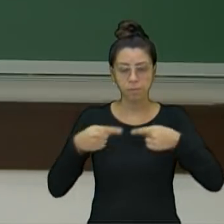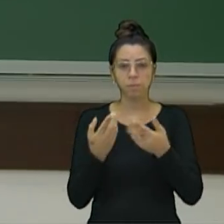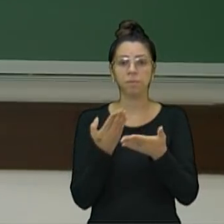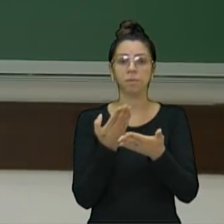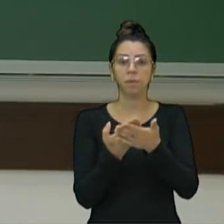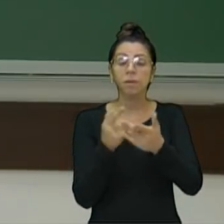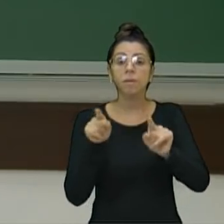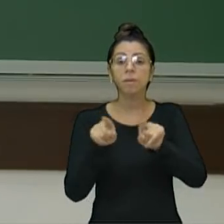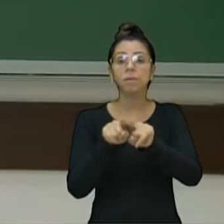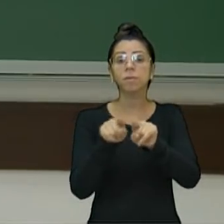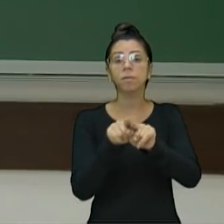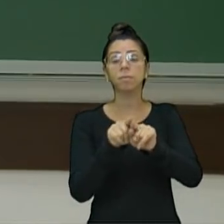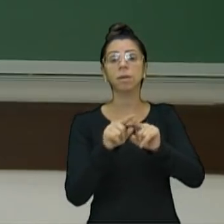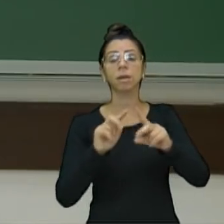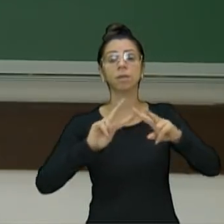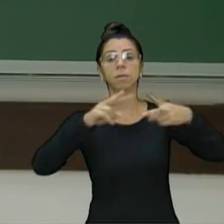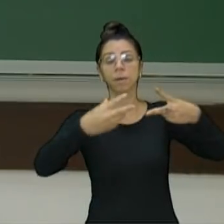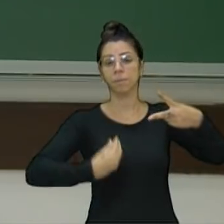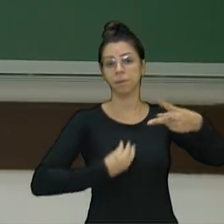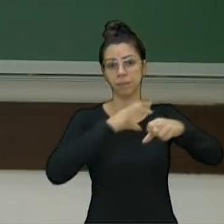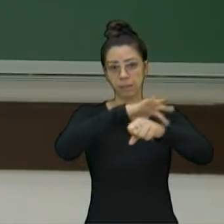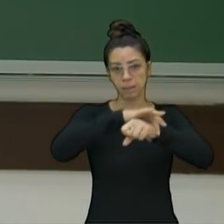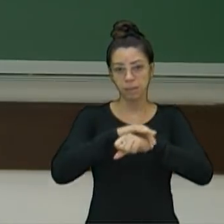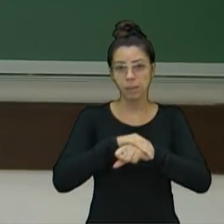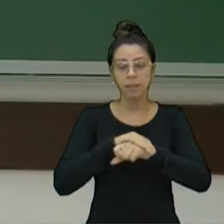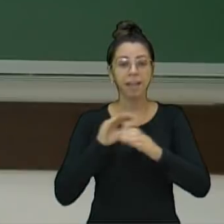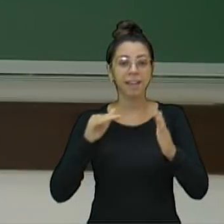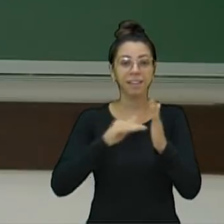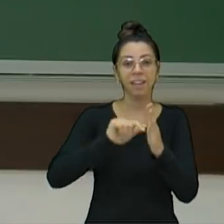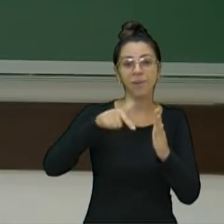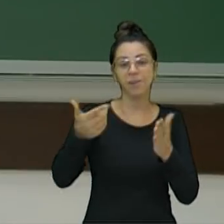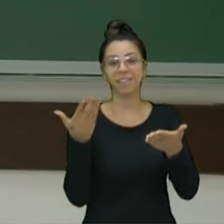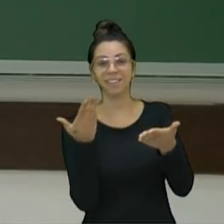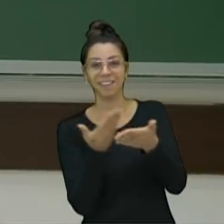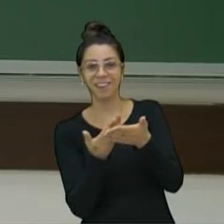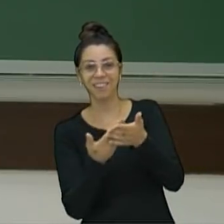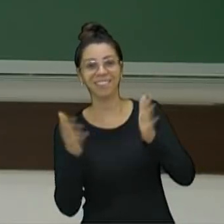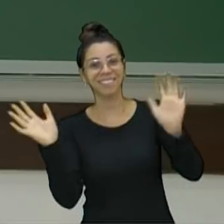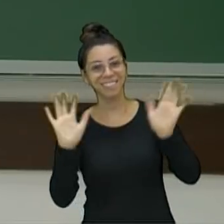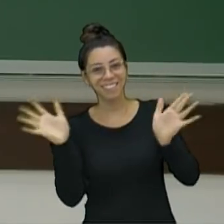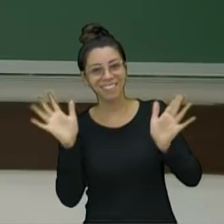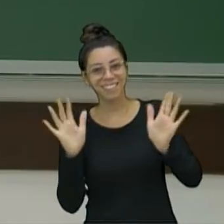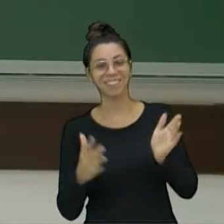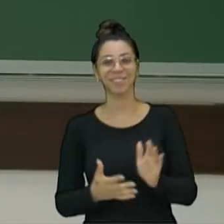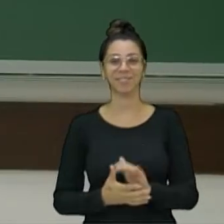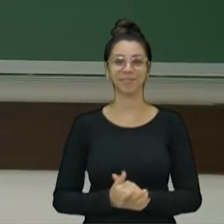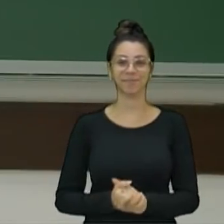presença de vocês. E eu vejo vocês na próxima aula, ok? Bye, bye, see you!